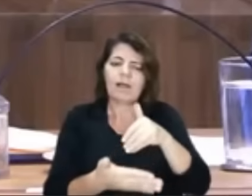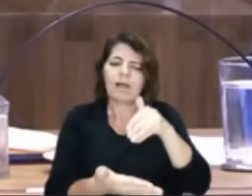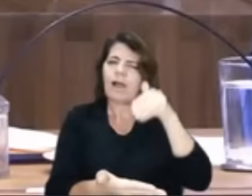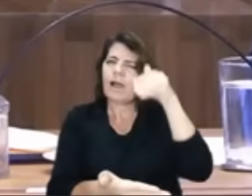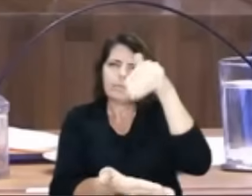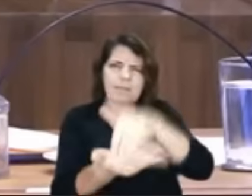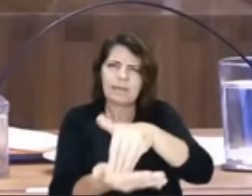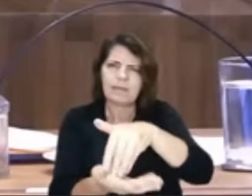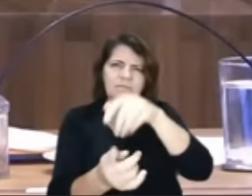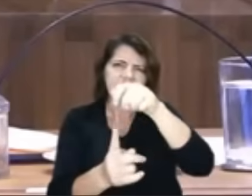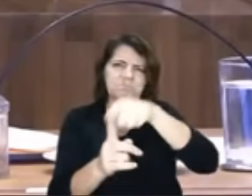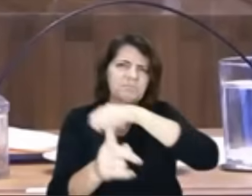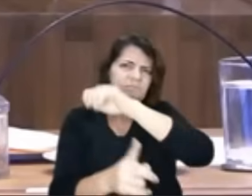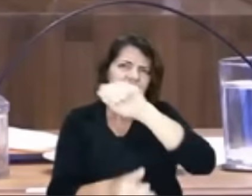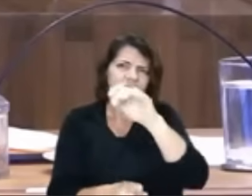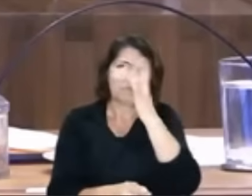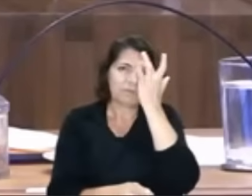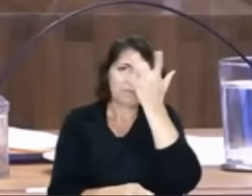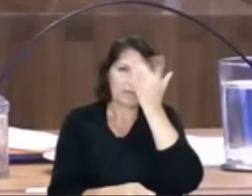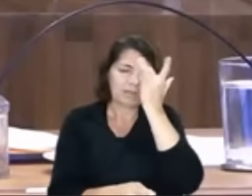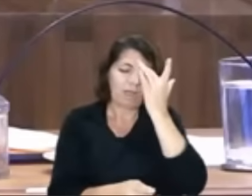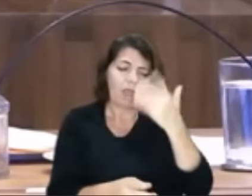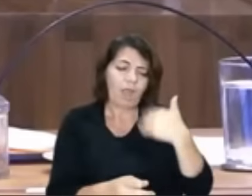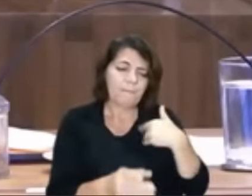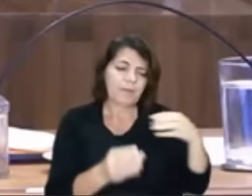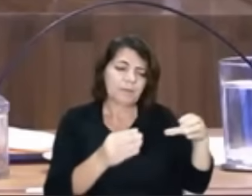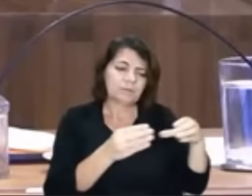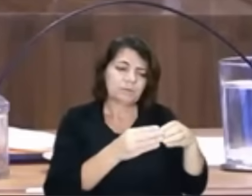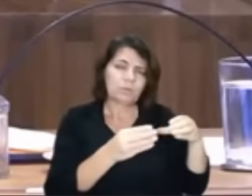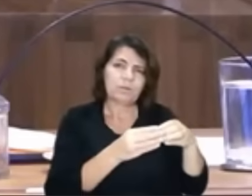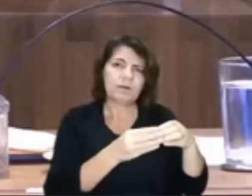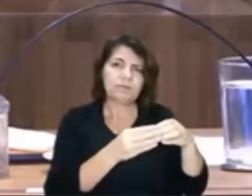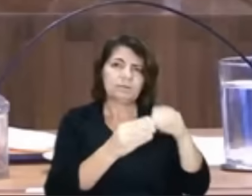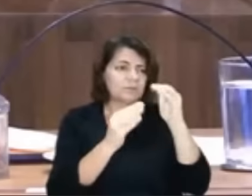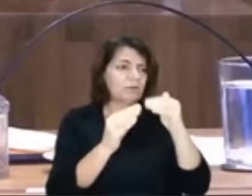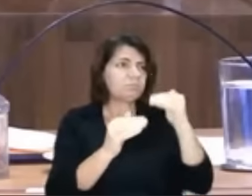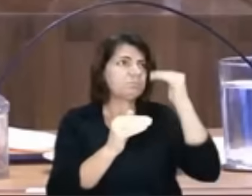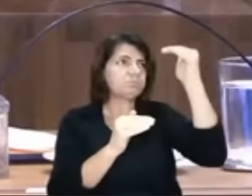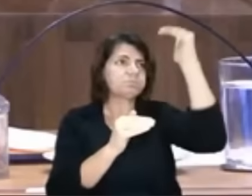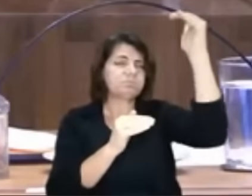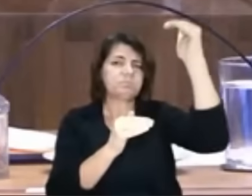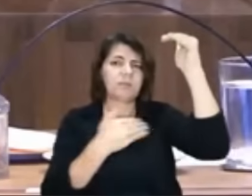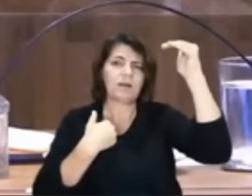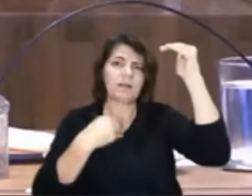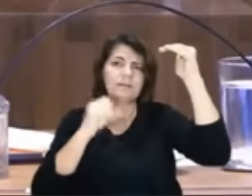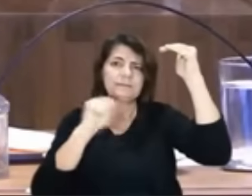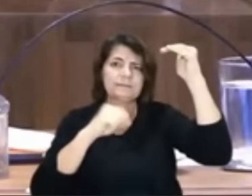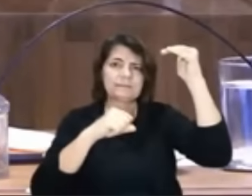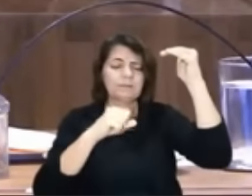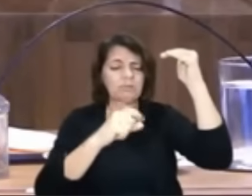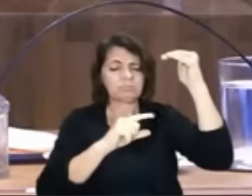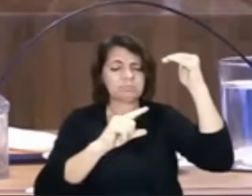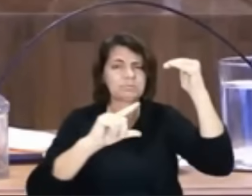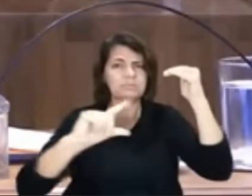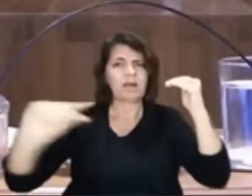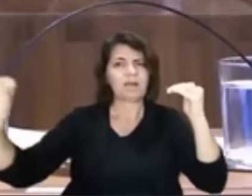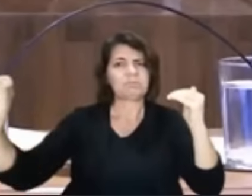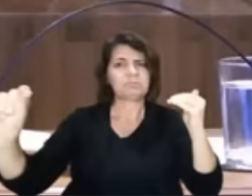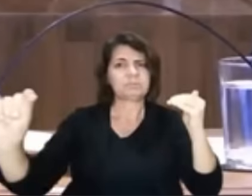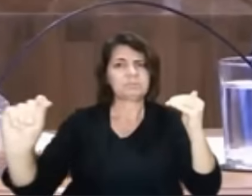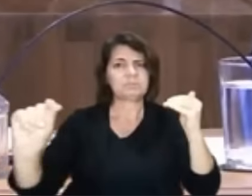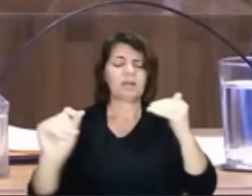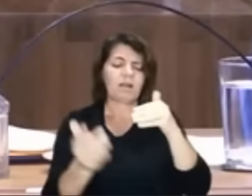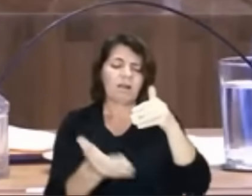a minha turma de academia promoção concorreria promoção então eu sairia sim ou sim do gabinete até o mês de